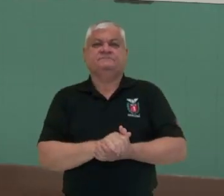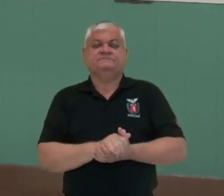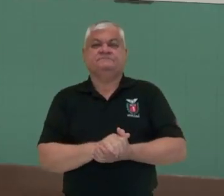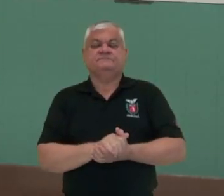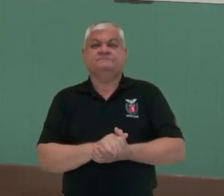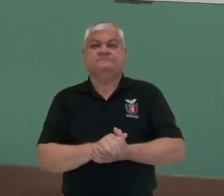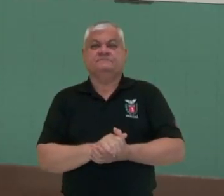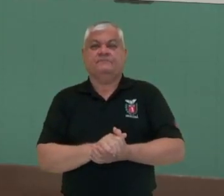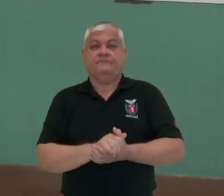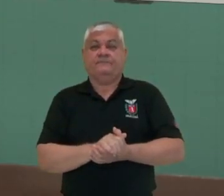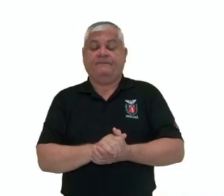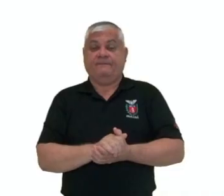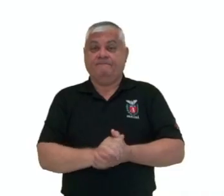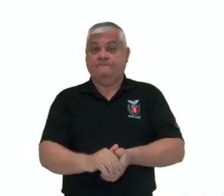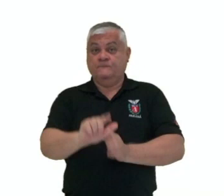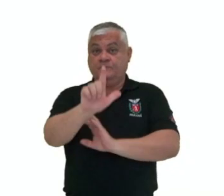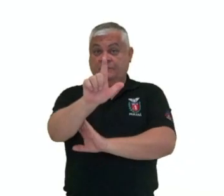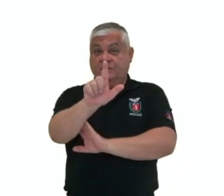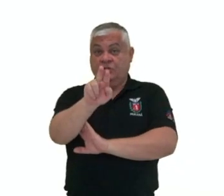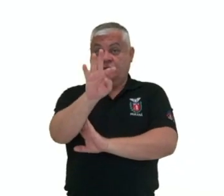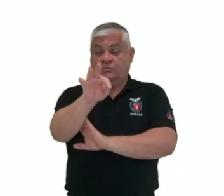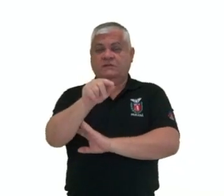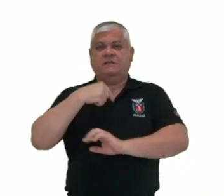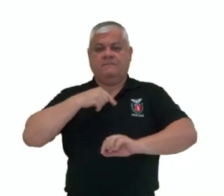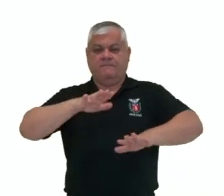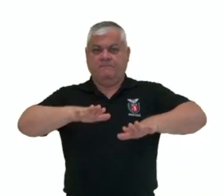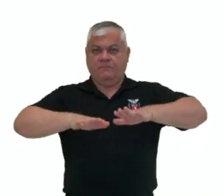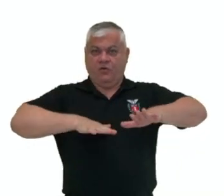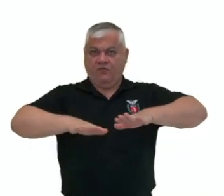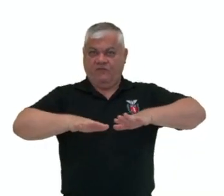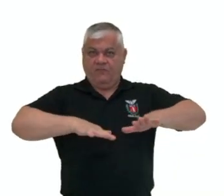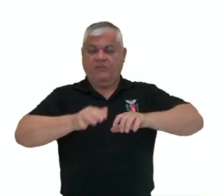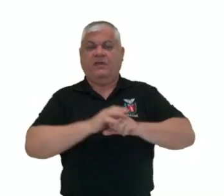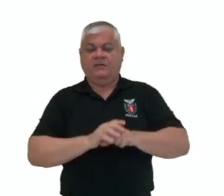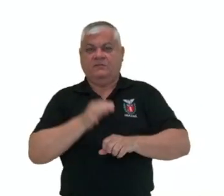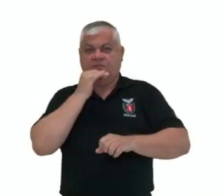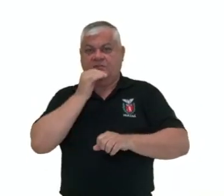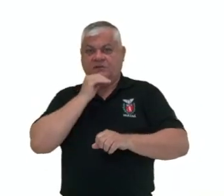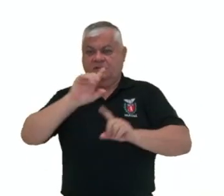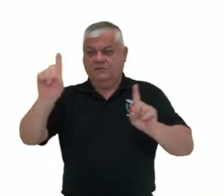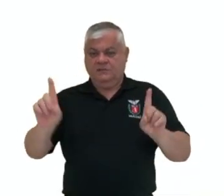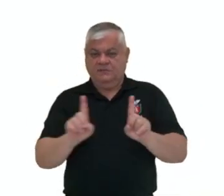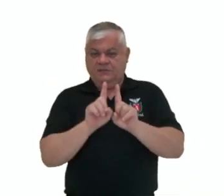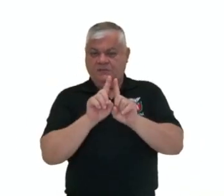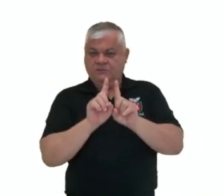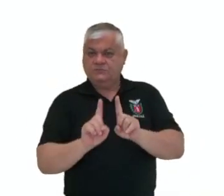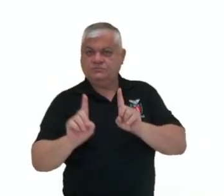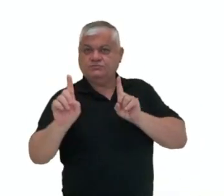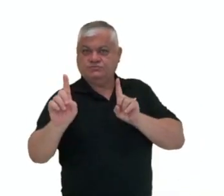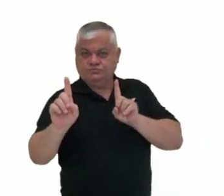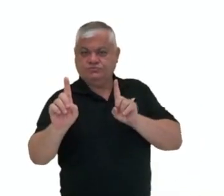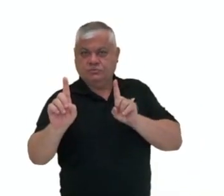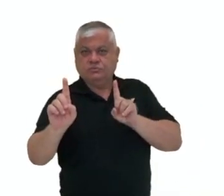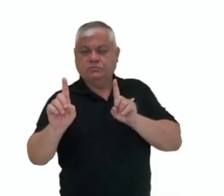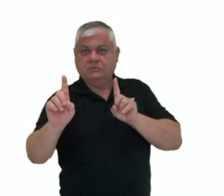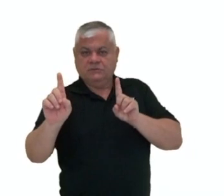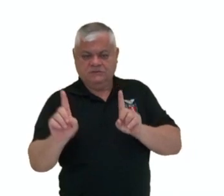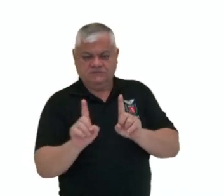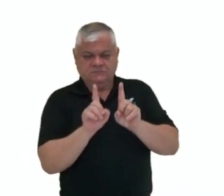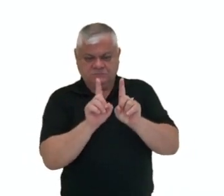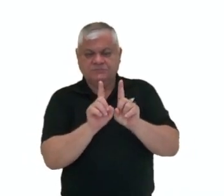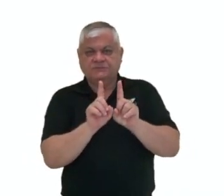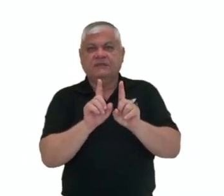é caracterizada por possuir movimentos de combate a longa e a curta distância. As de curta